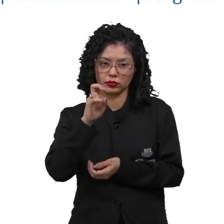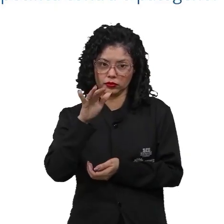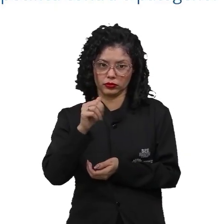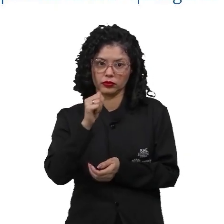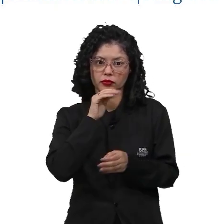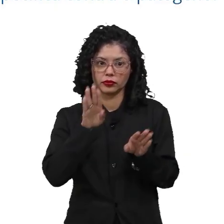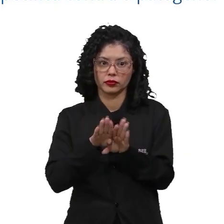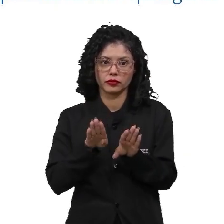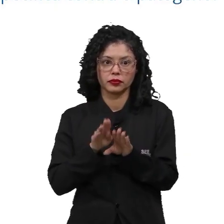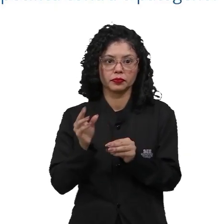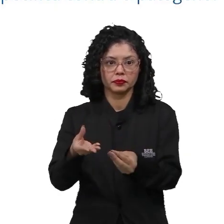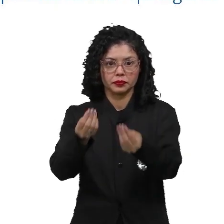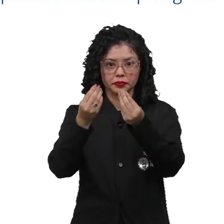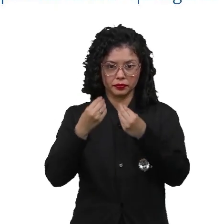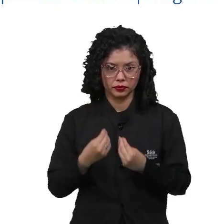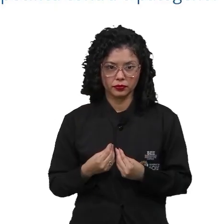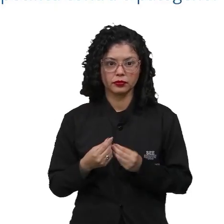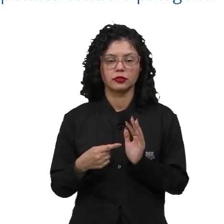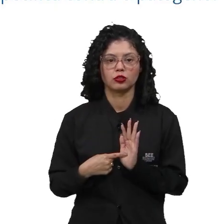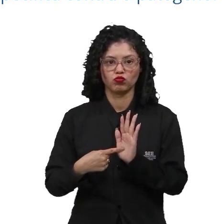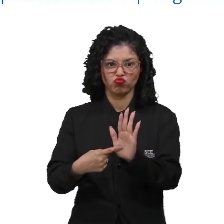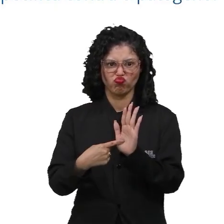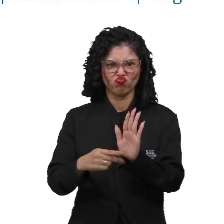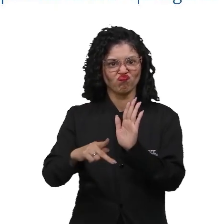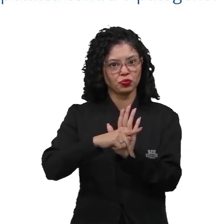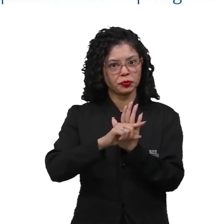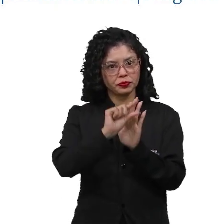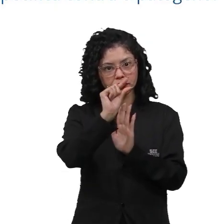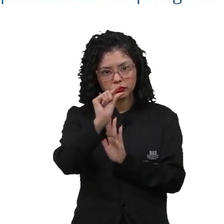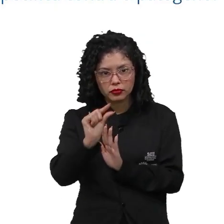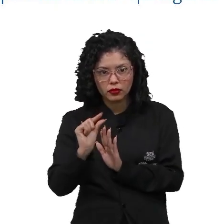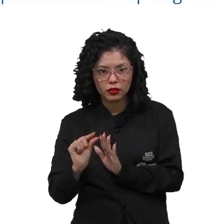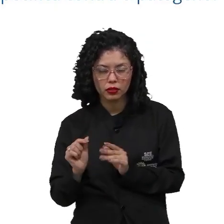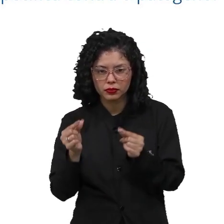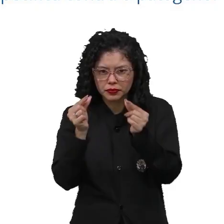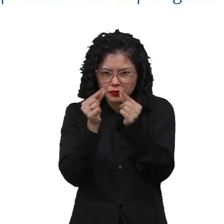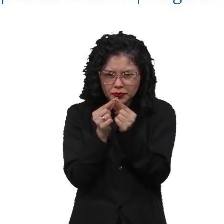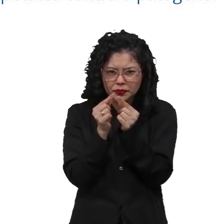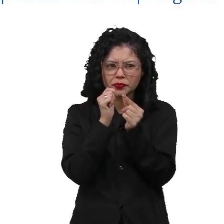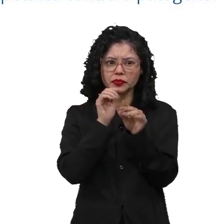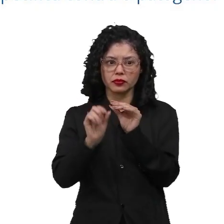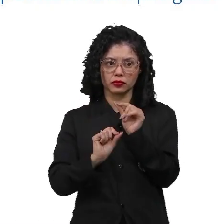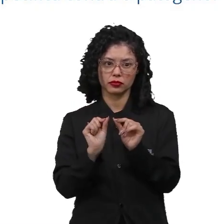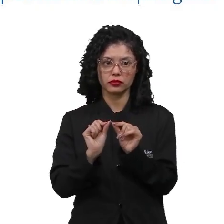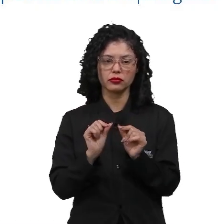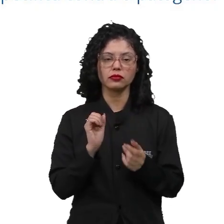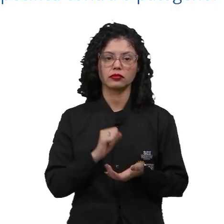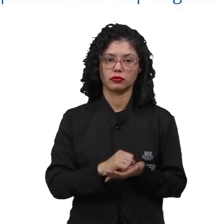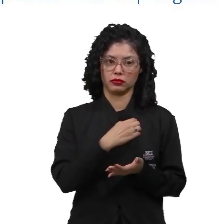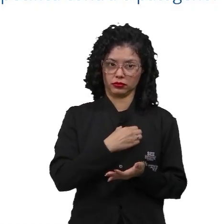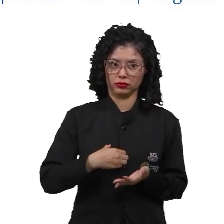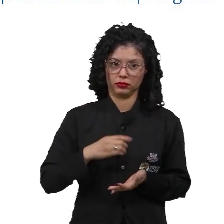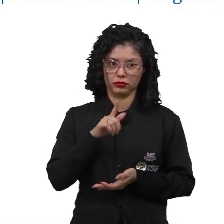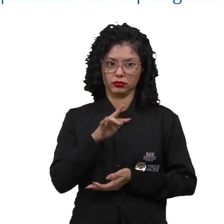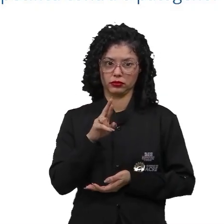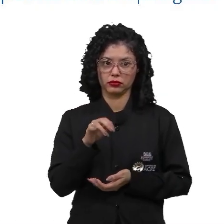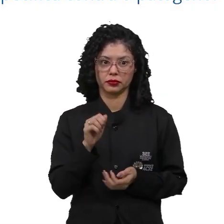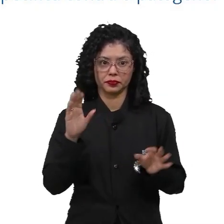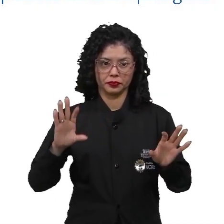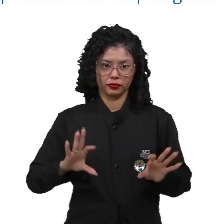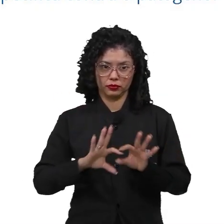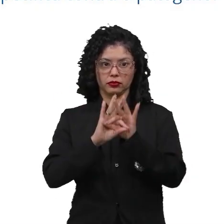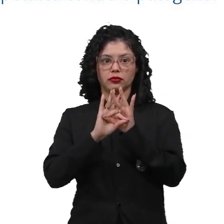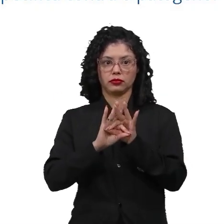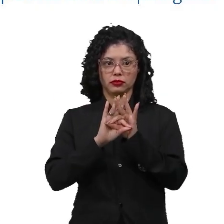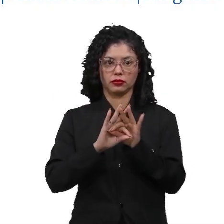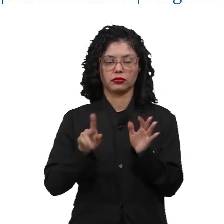linfócitos. E ele o quê? Ele vai apresentar esses fragmentos ali desse micro-organismo para os linfócitos que estão ligados